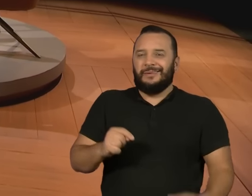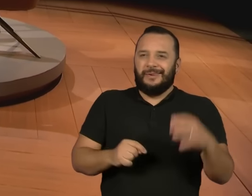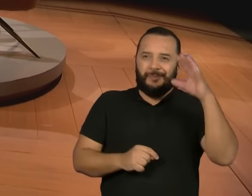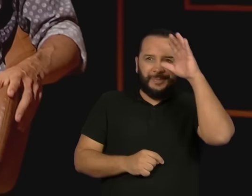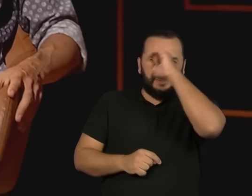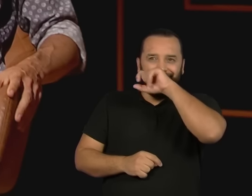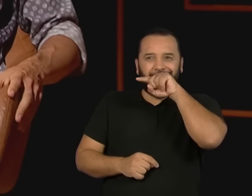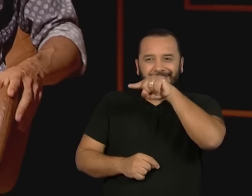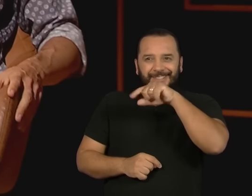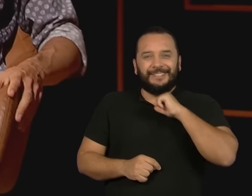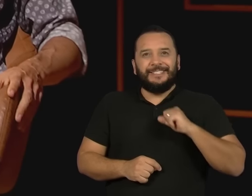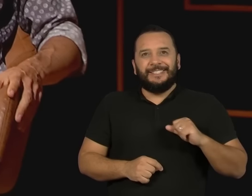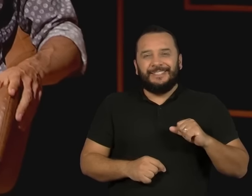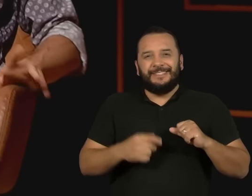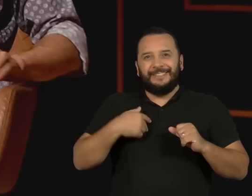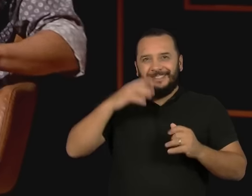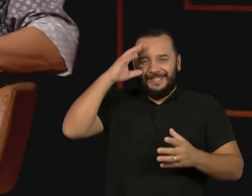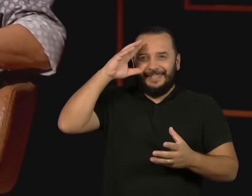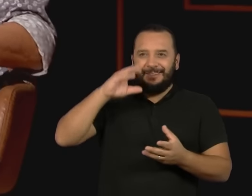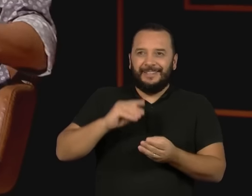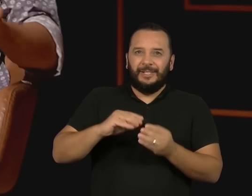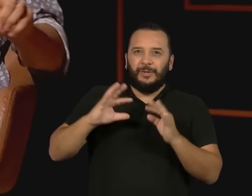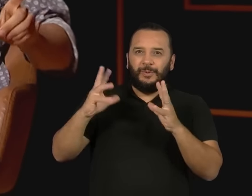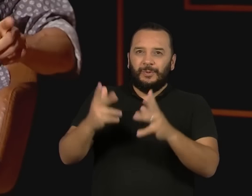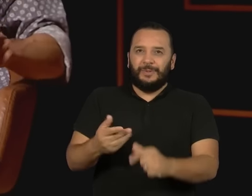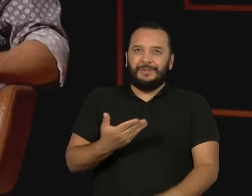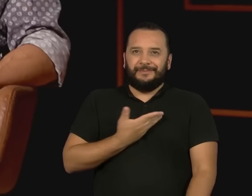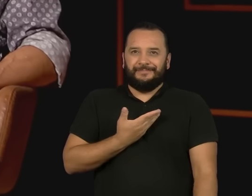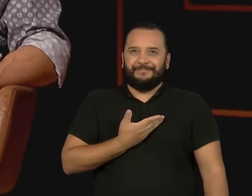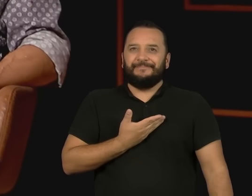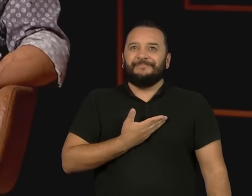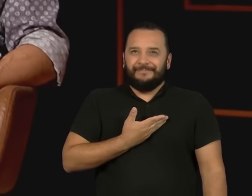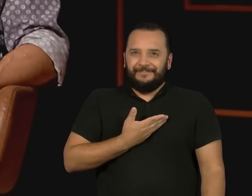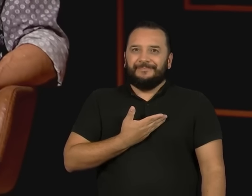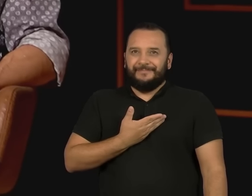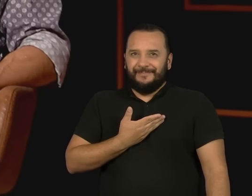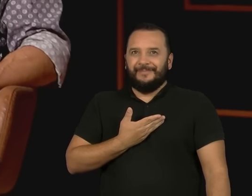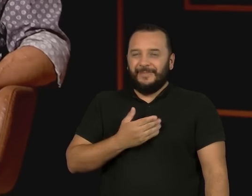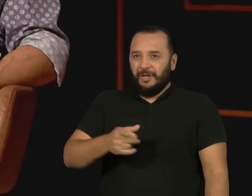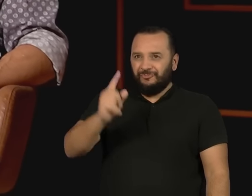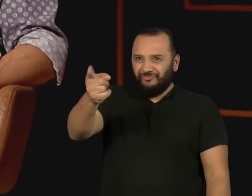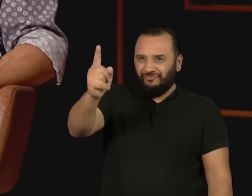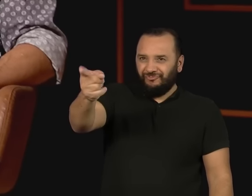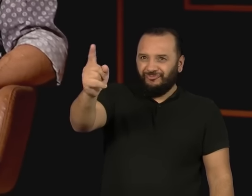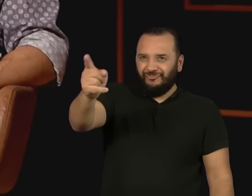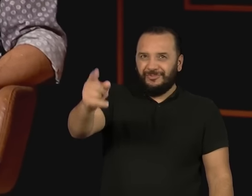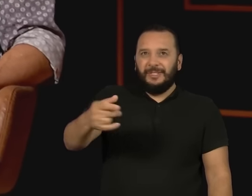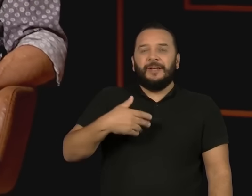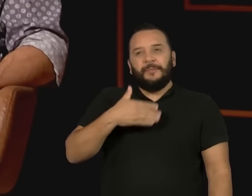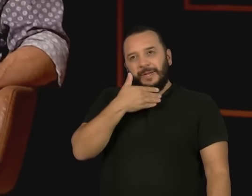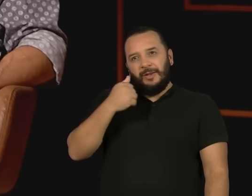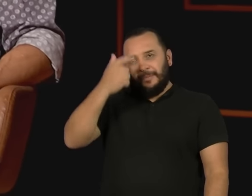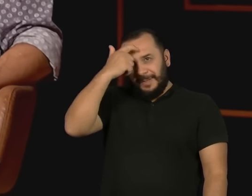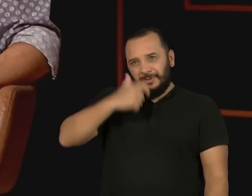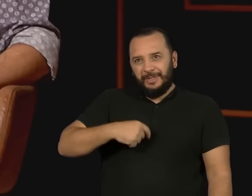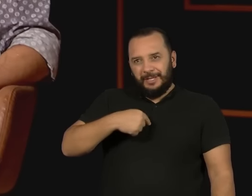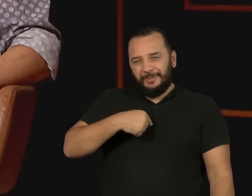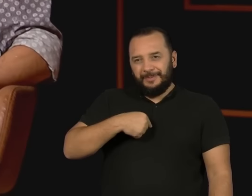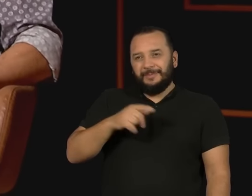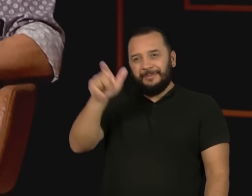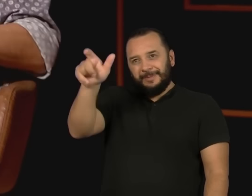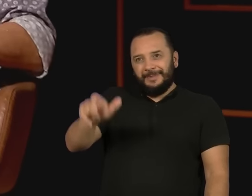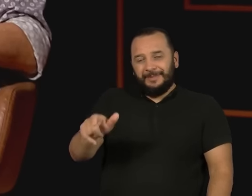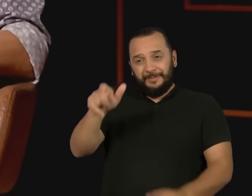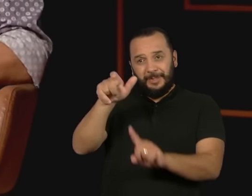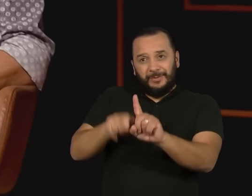aprendizado ali naquele dia de entender que são todos meus colegas. E quanto mais eu enfiar o dedo, melhor para o meu personagem, melhor para o personagem dele,